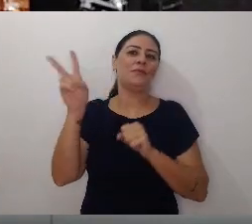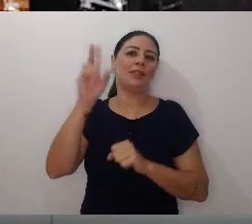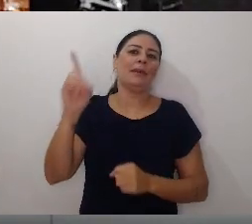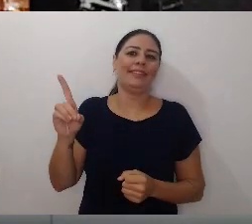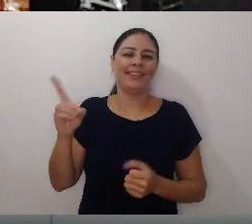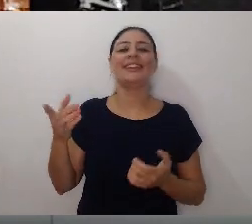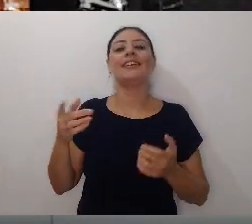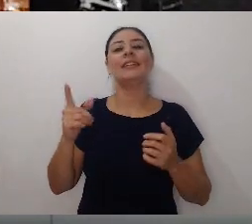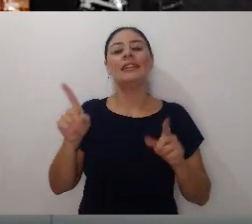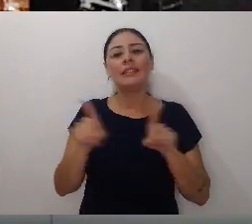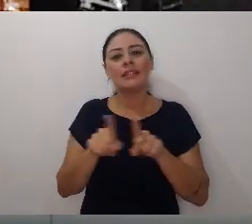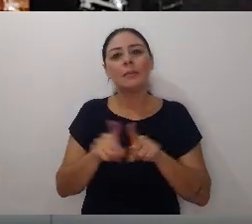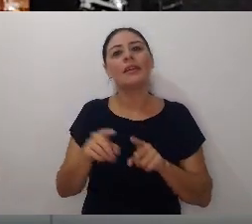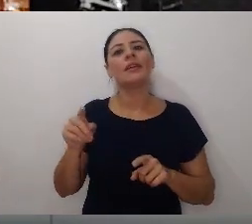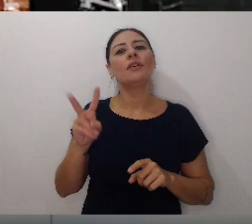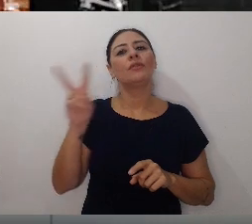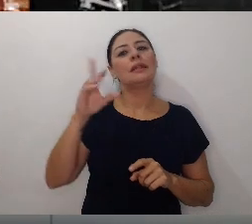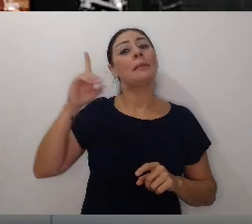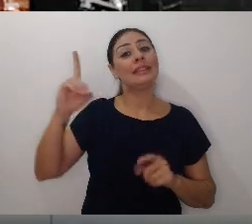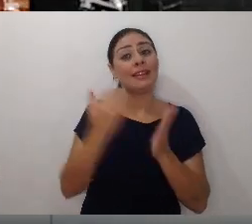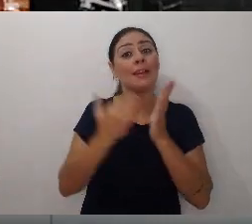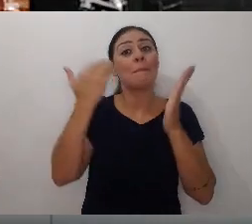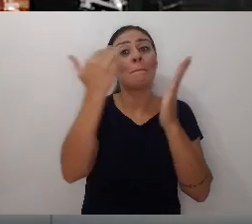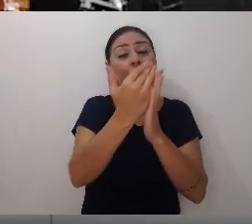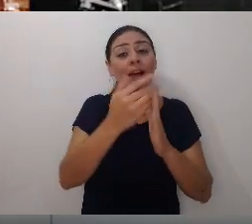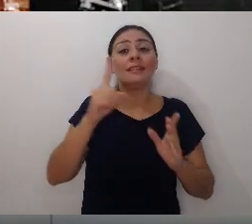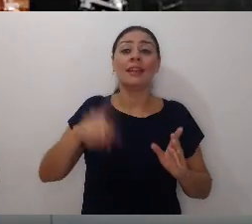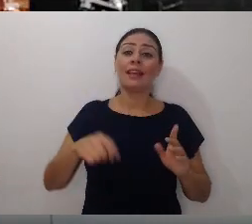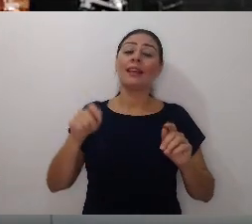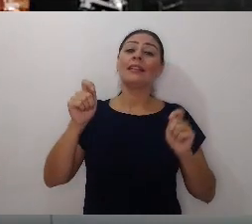forma a vitamina D. E aqui em Curitiba a gente não precisa de protetor tão forte.